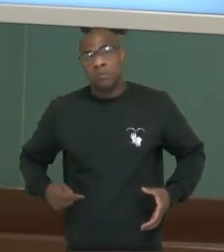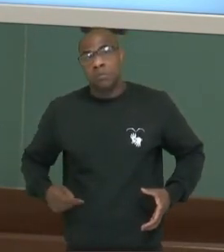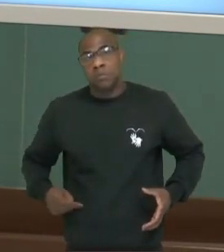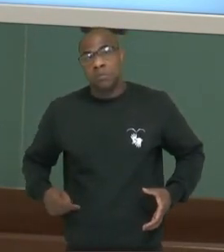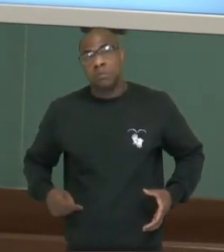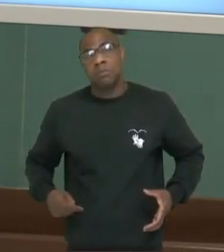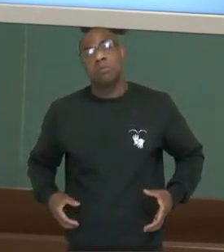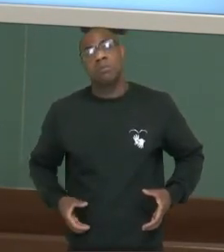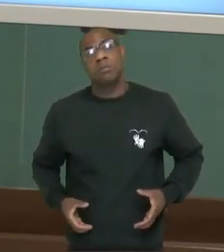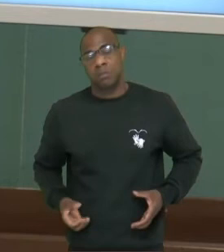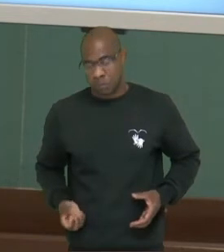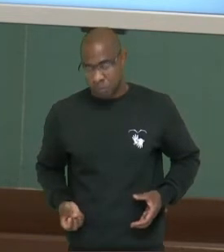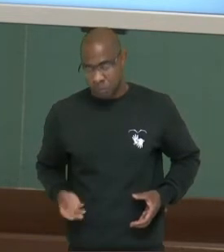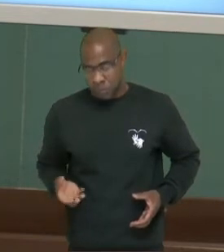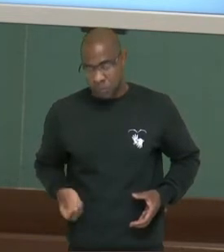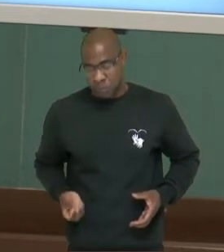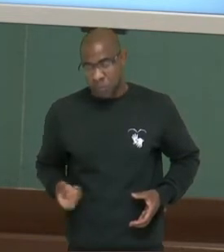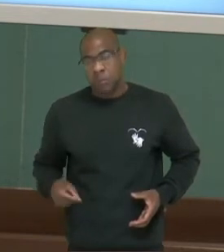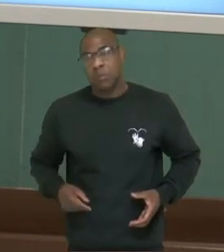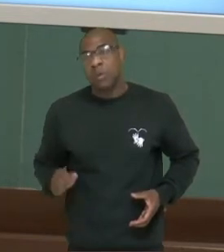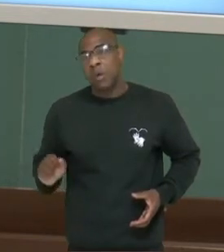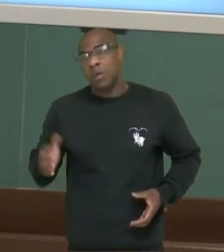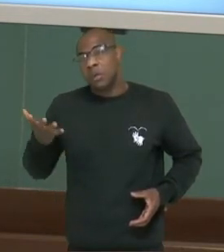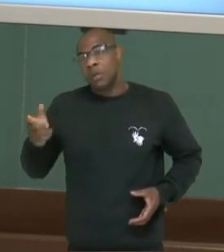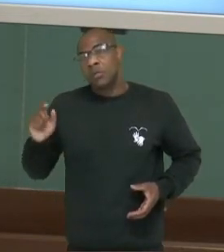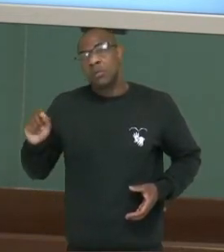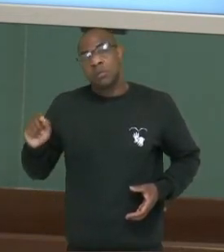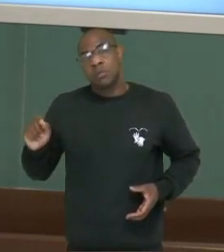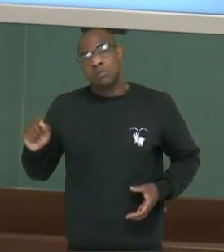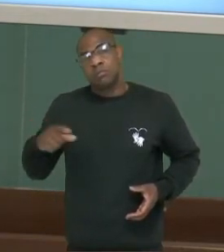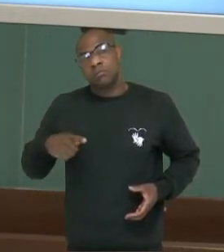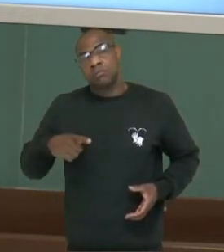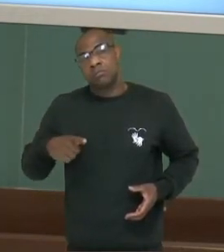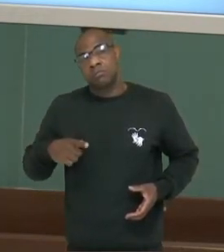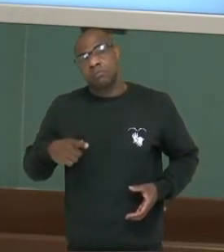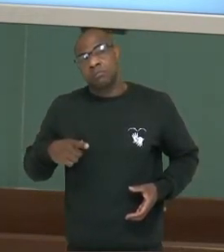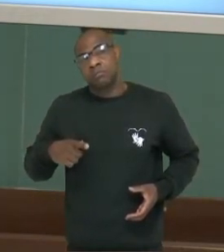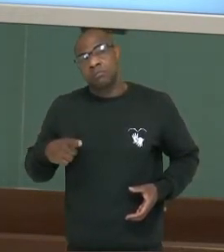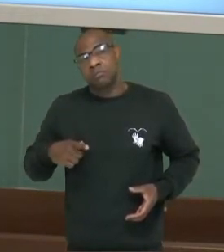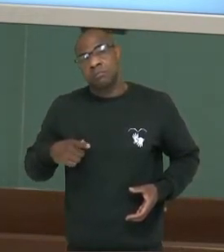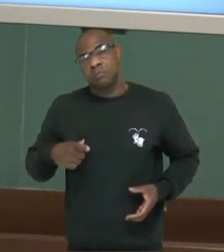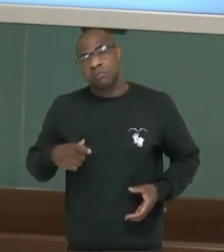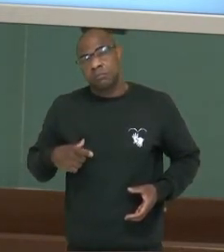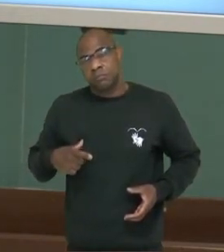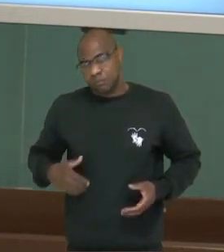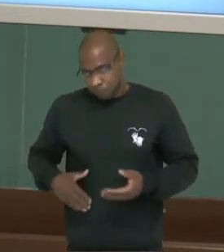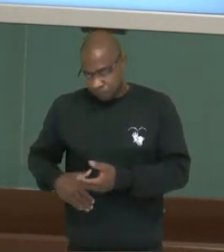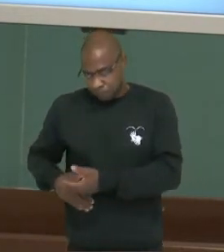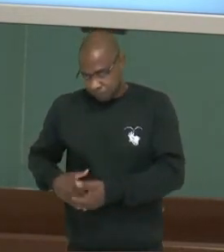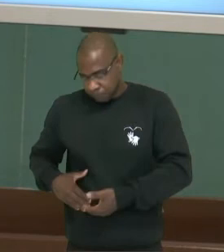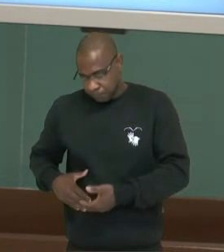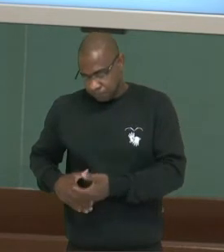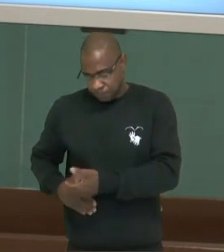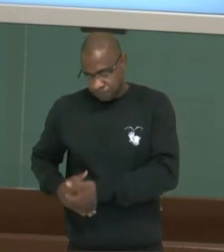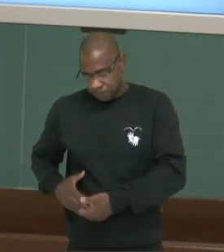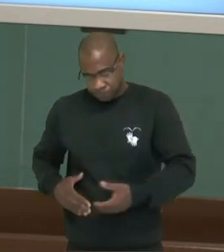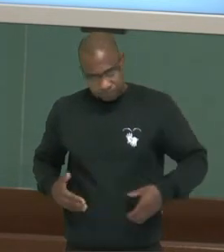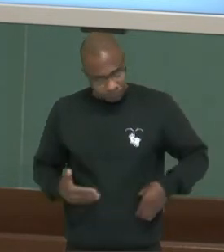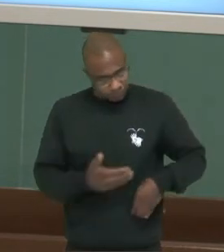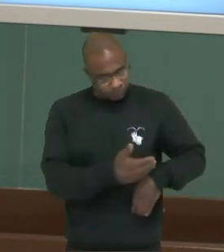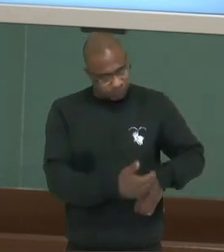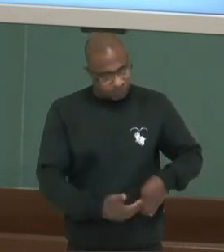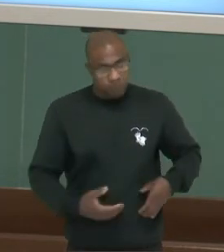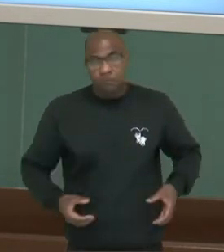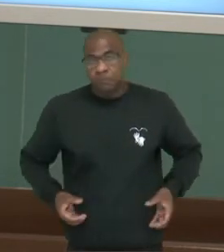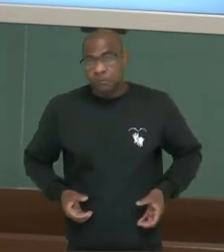ovócito é liberado, forma-se uma cicatriz. Lembra daquela bolsinha do